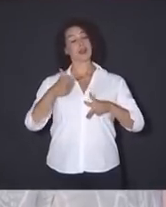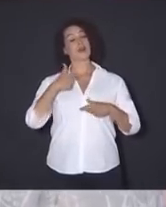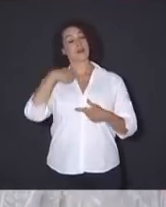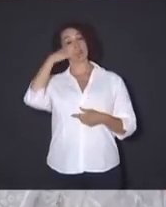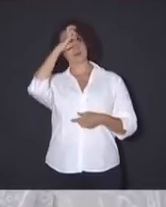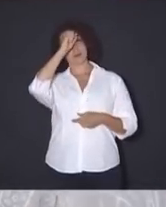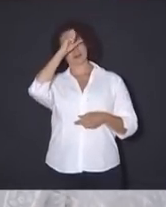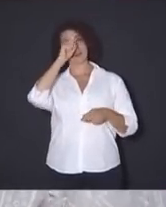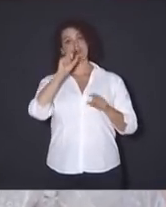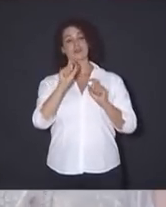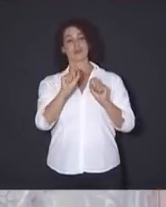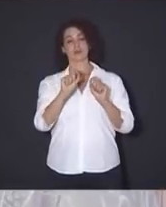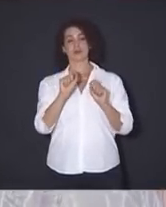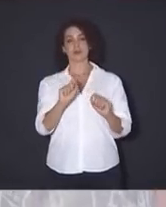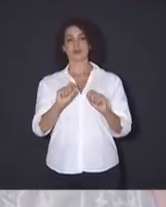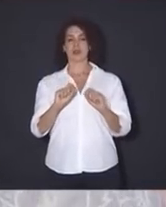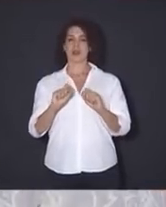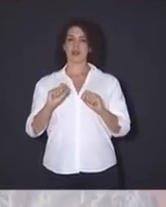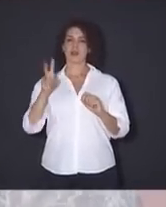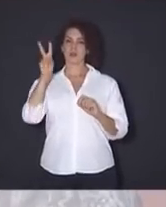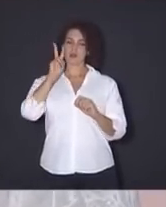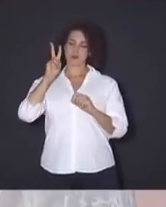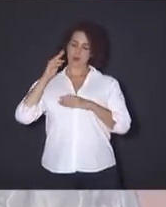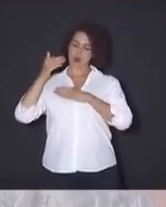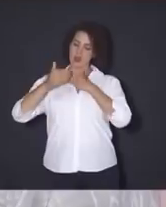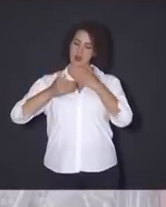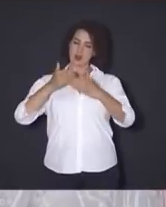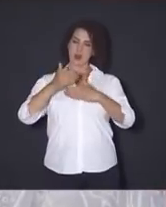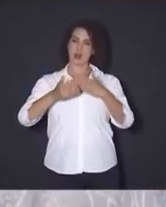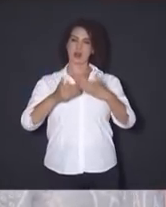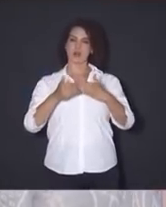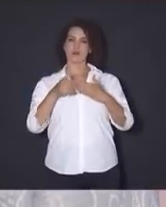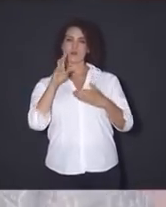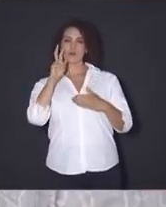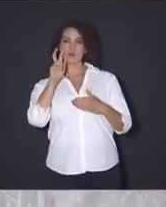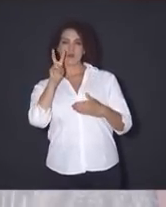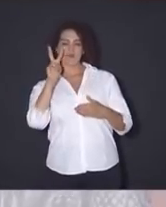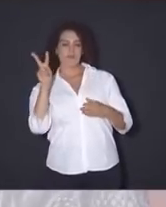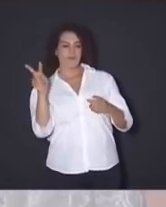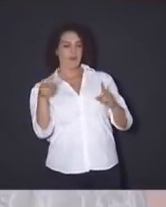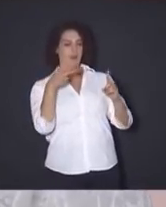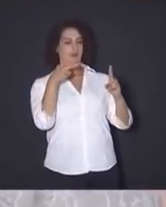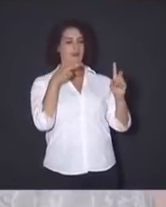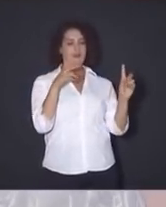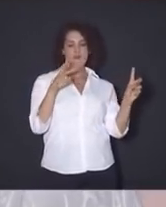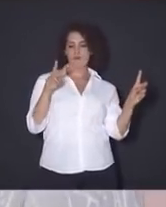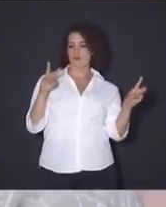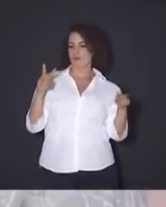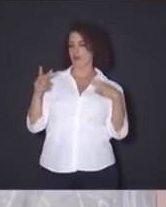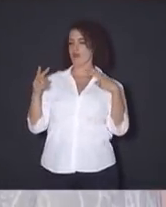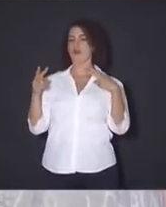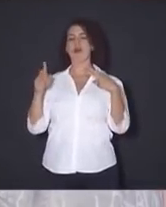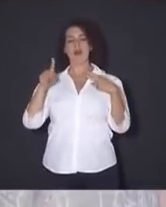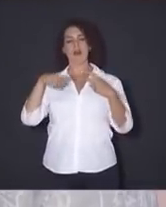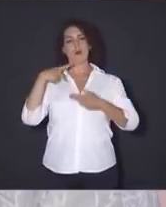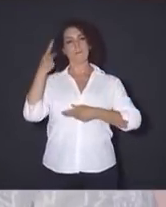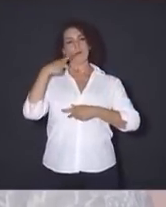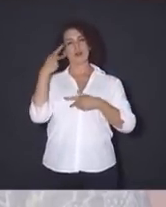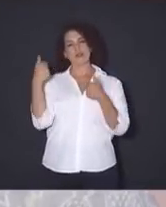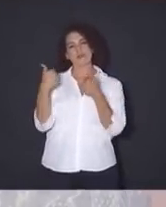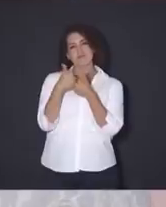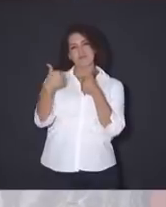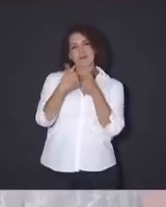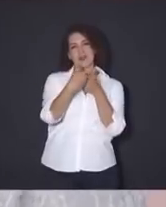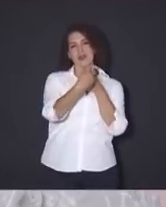quando você fecha essa trajetória de você se importar com o outro é fazer essa política mais próxima e